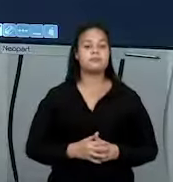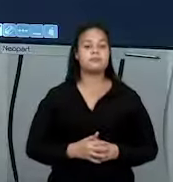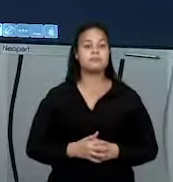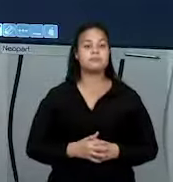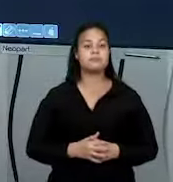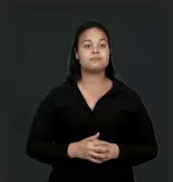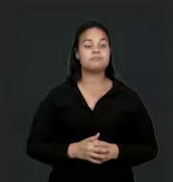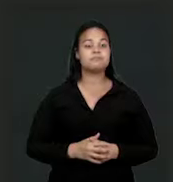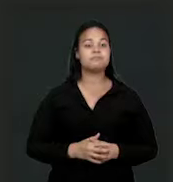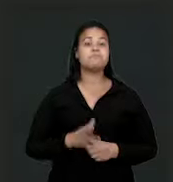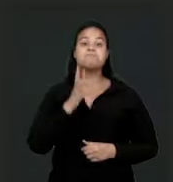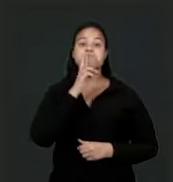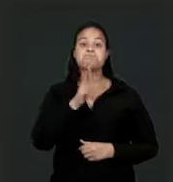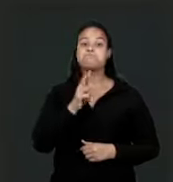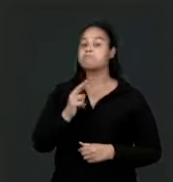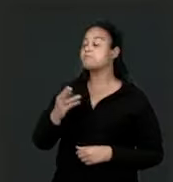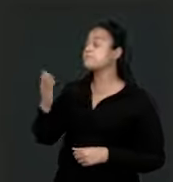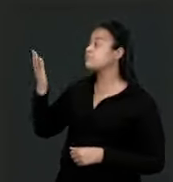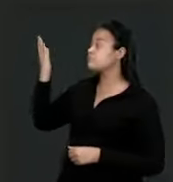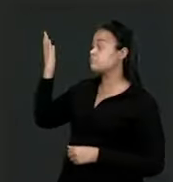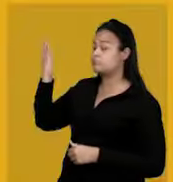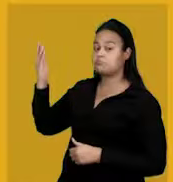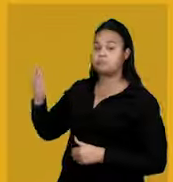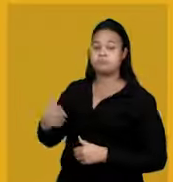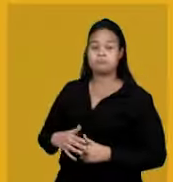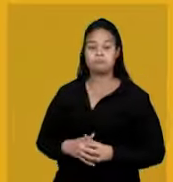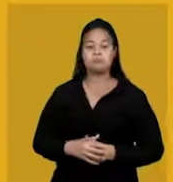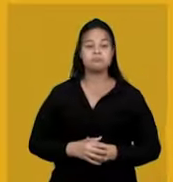As respostas estão aí.